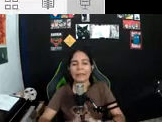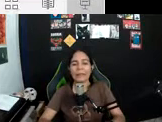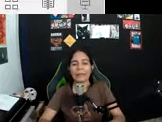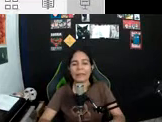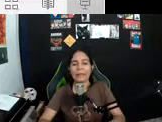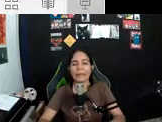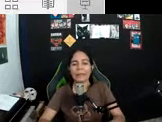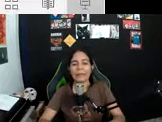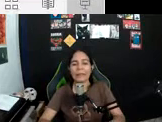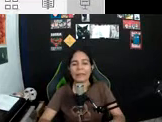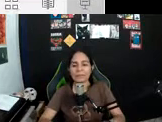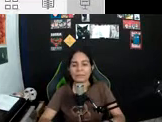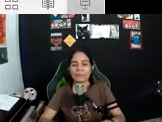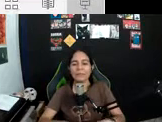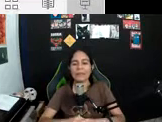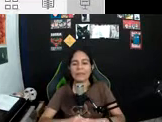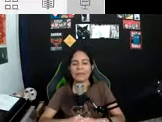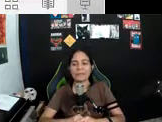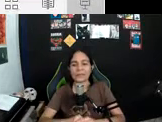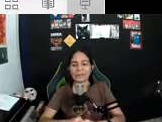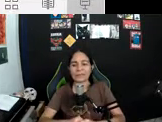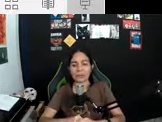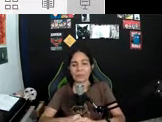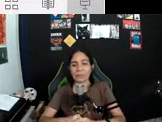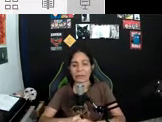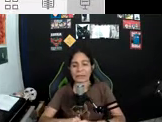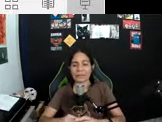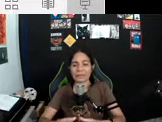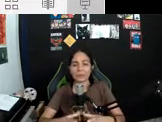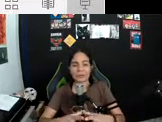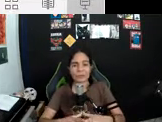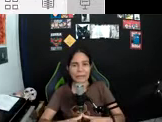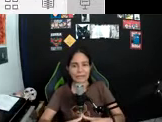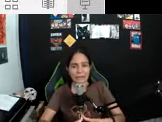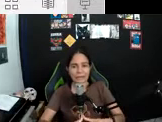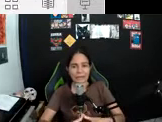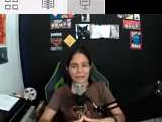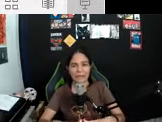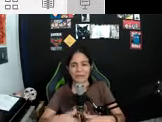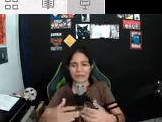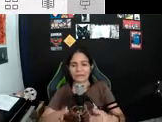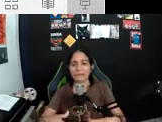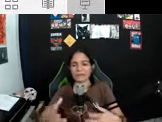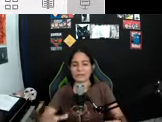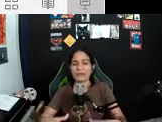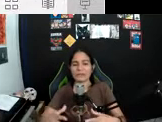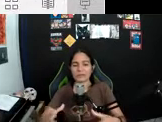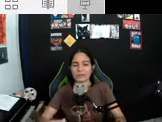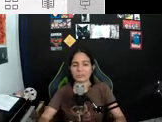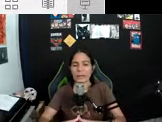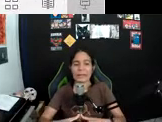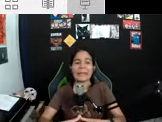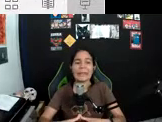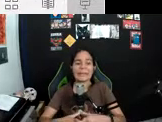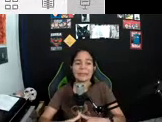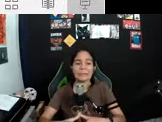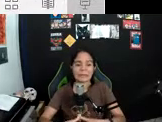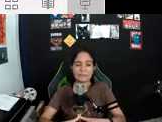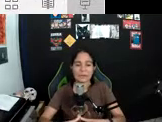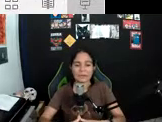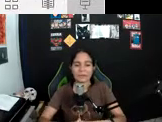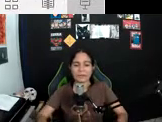inquestionável, pré-requisito para o estabelecimento de regras éticas de concorrência entre profissionais de enfermagem, serviços, clínicas, hospitais